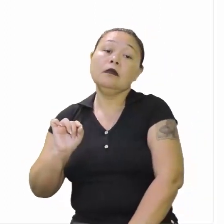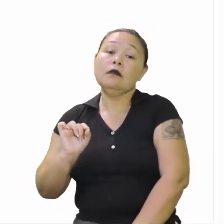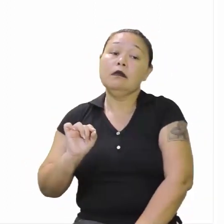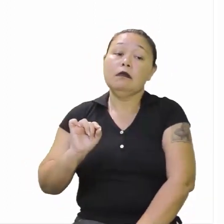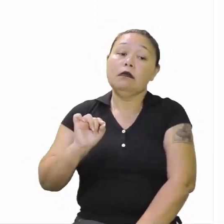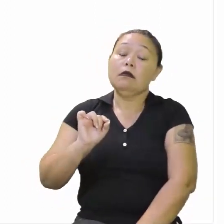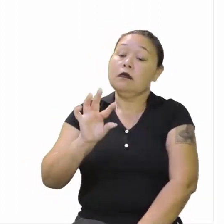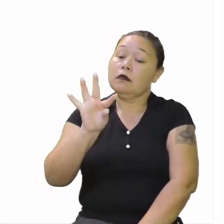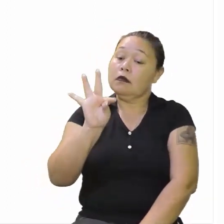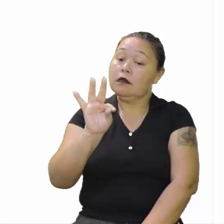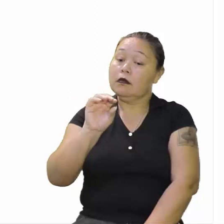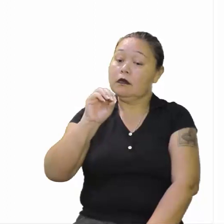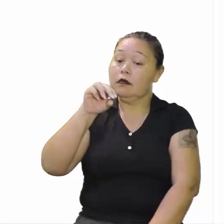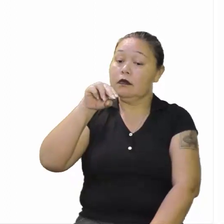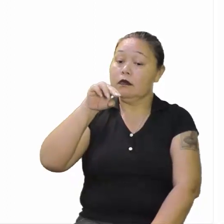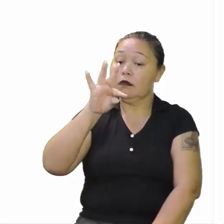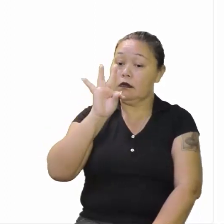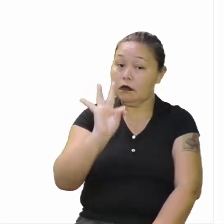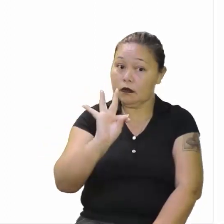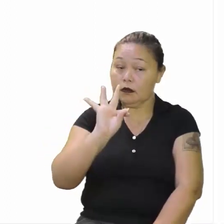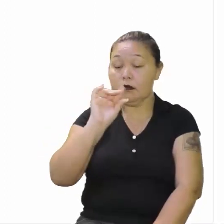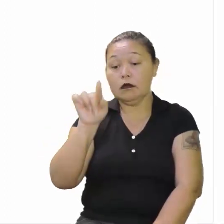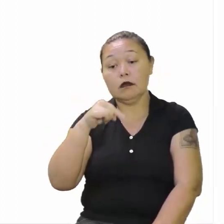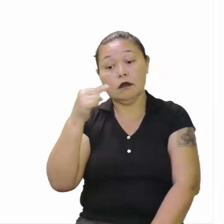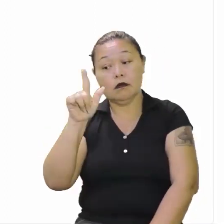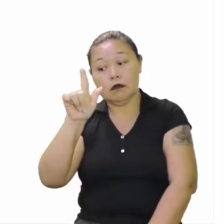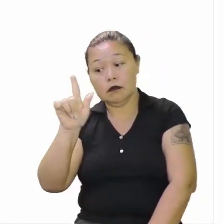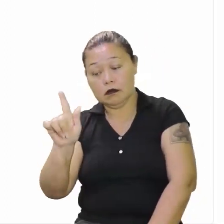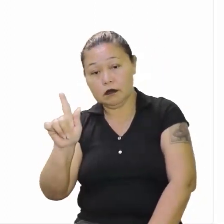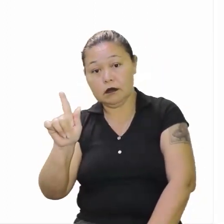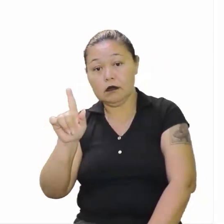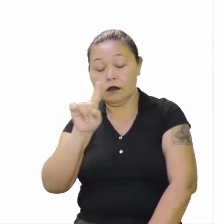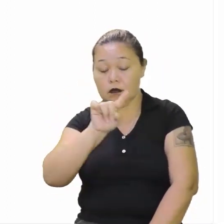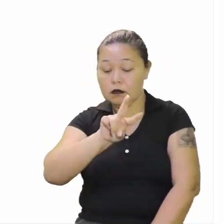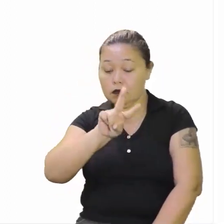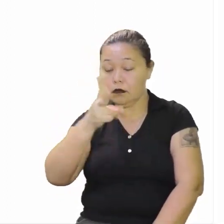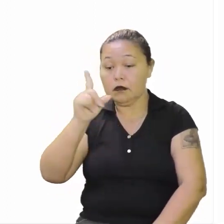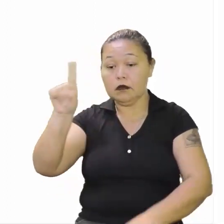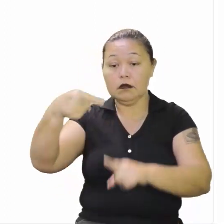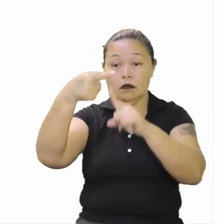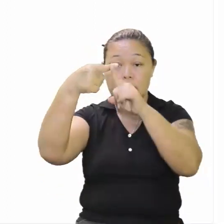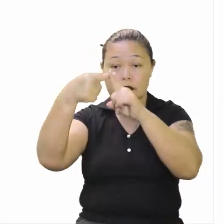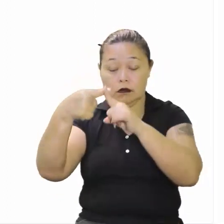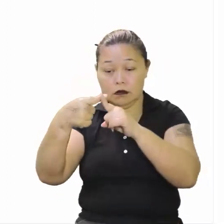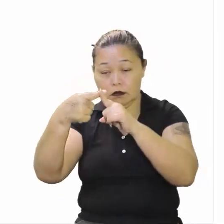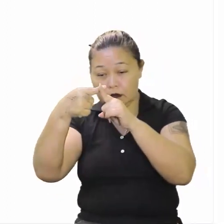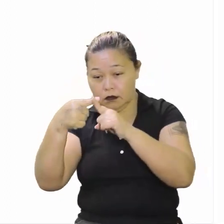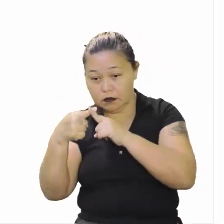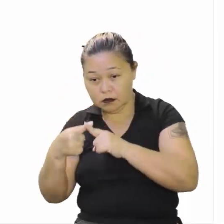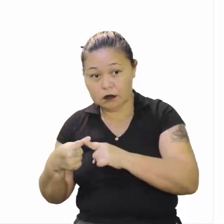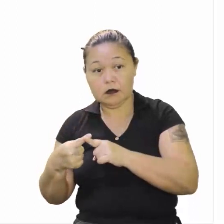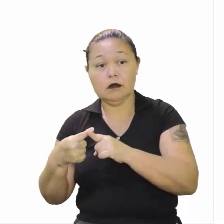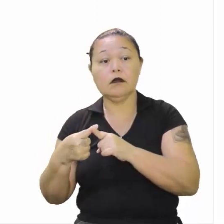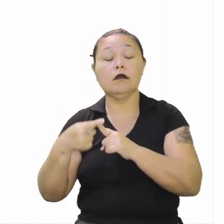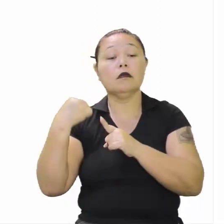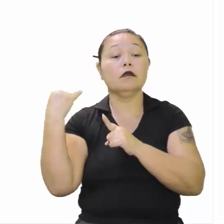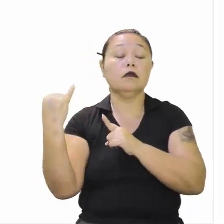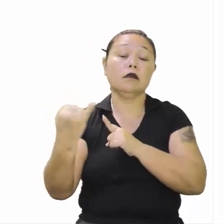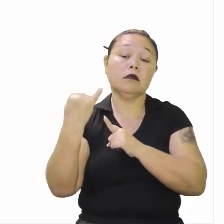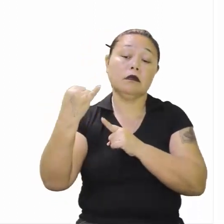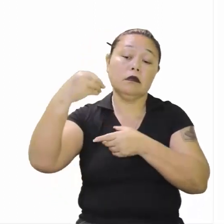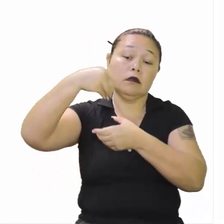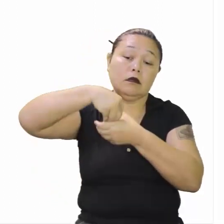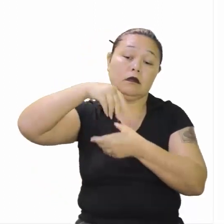a tonelada e o grama são, respectivamente, múltiplos e submúltiplos importantes